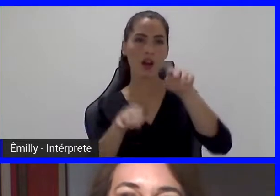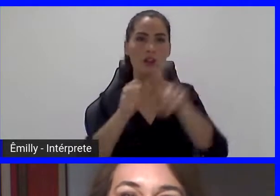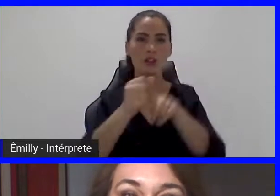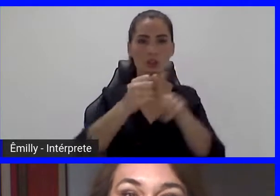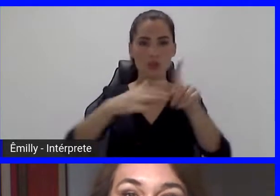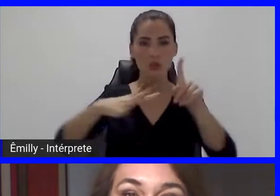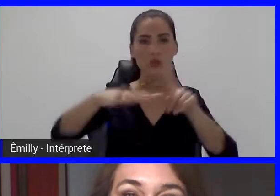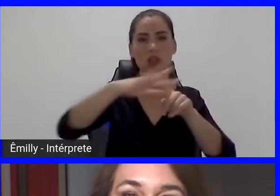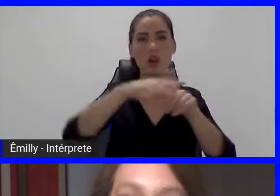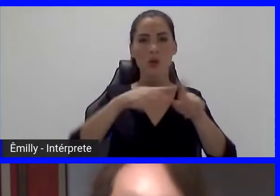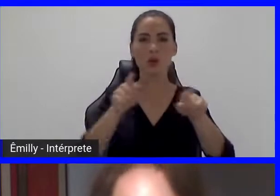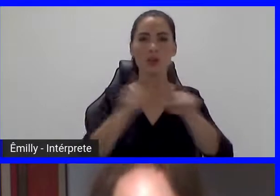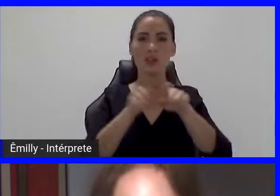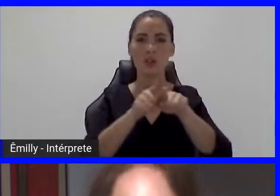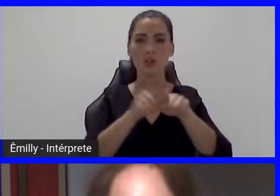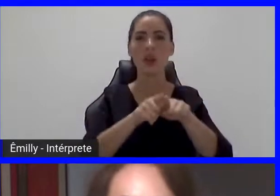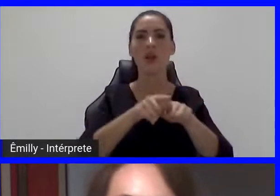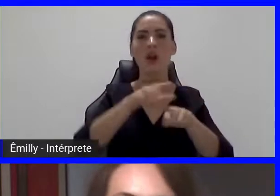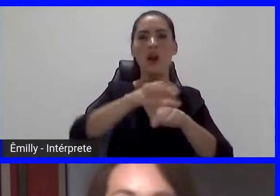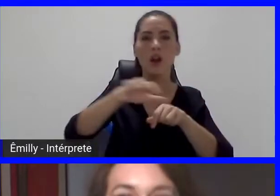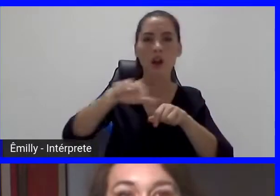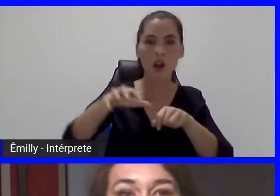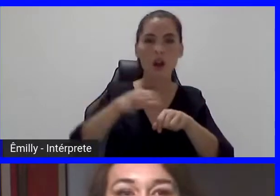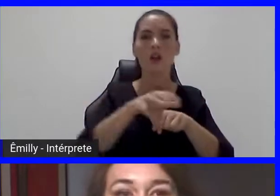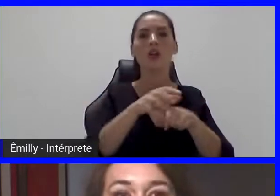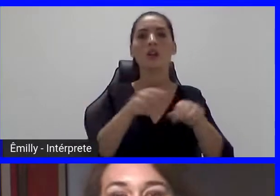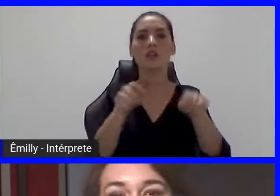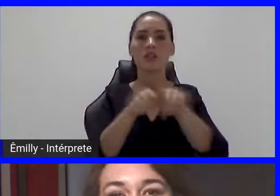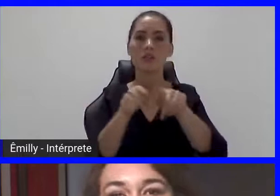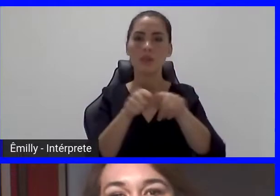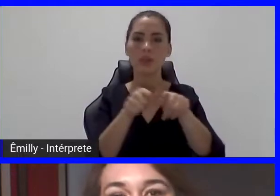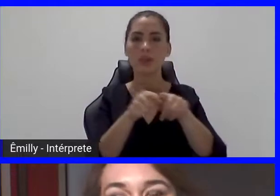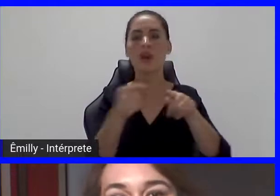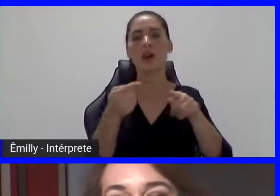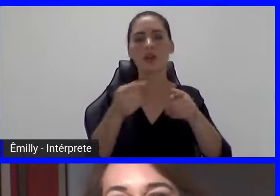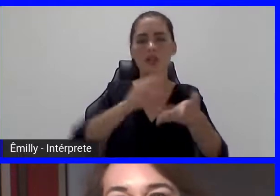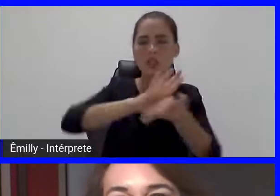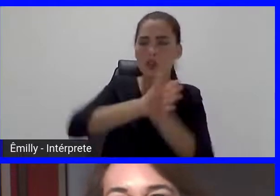é da discriminação em relação à mulher, ao negro, né?